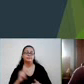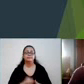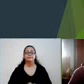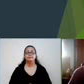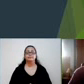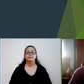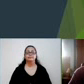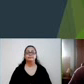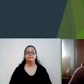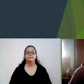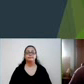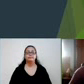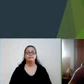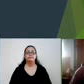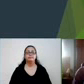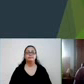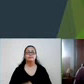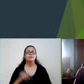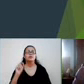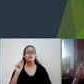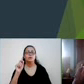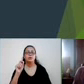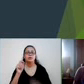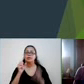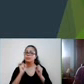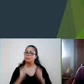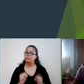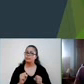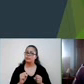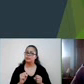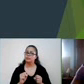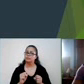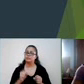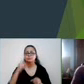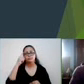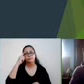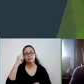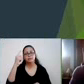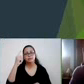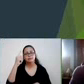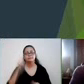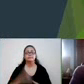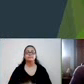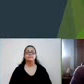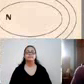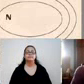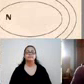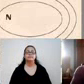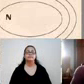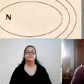ok? Dito isso, o que a gente pode concluir?